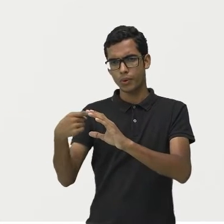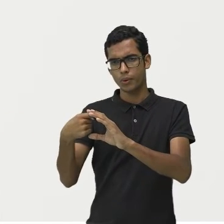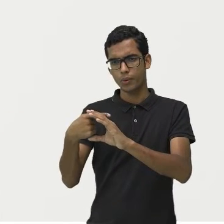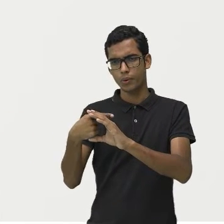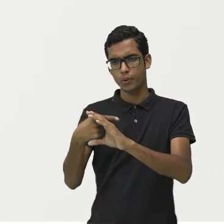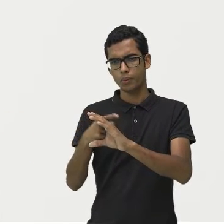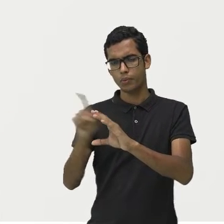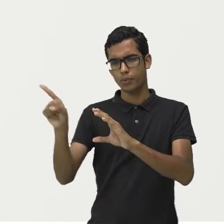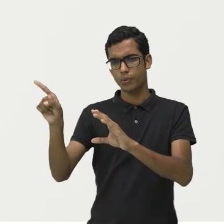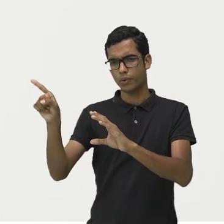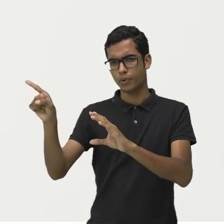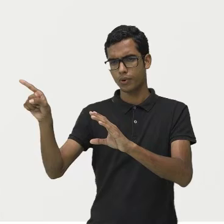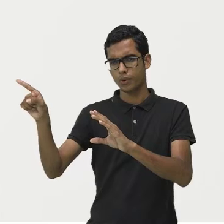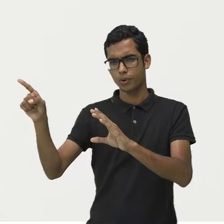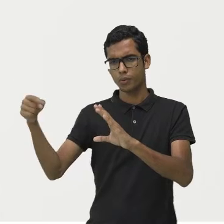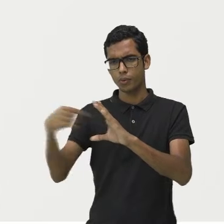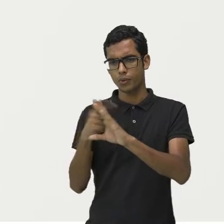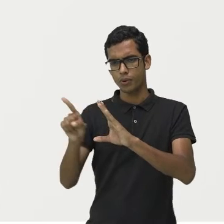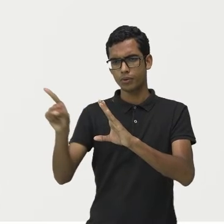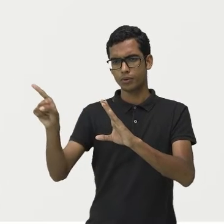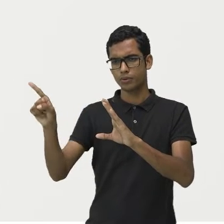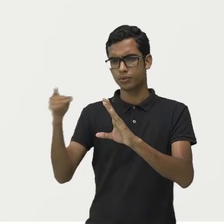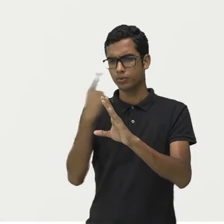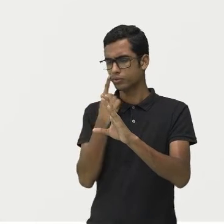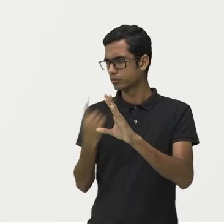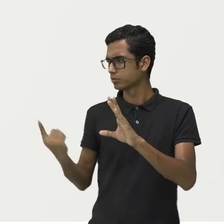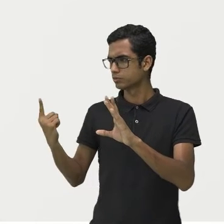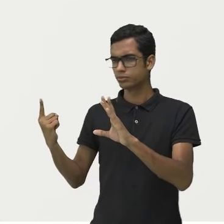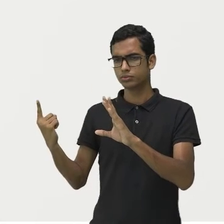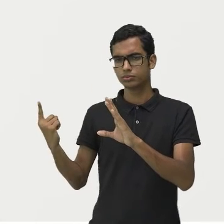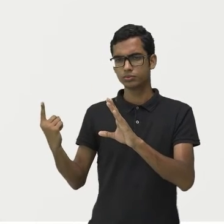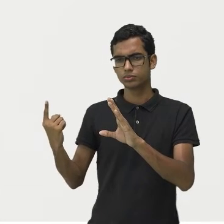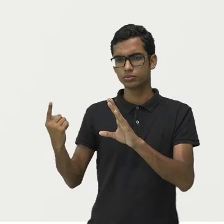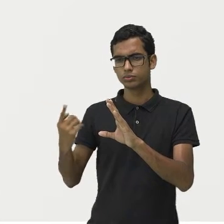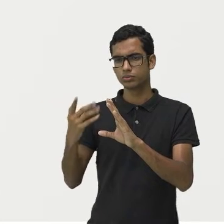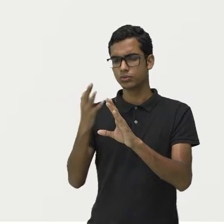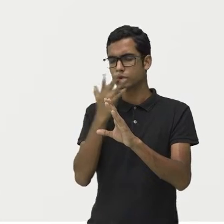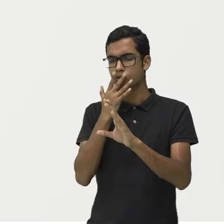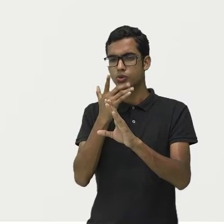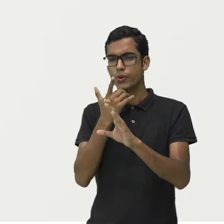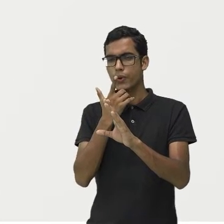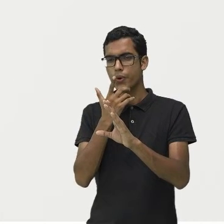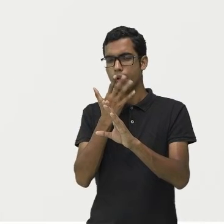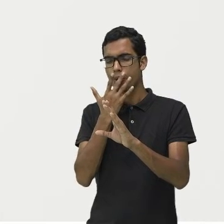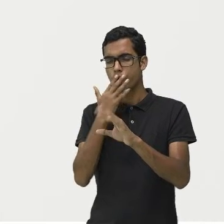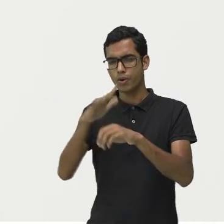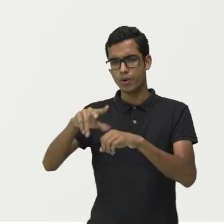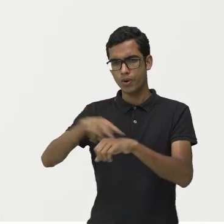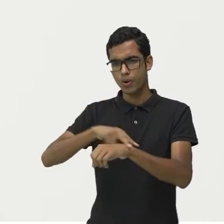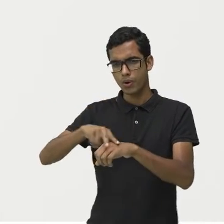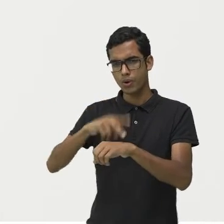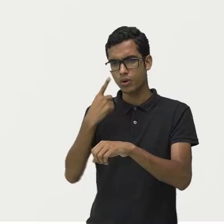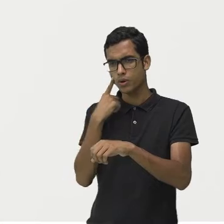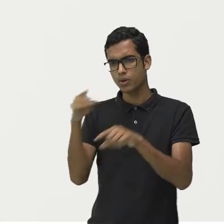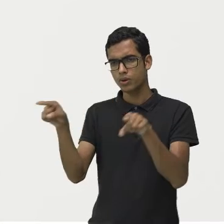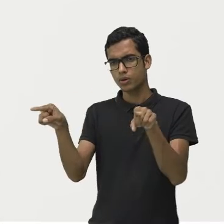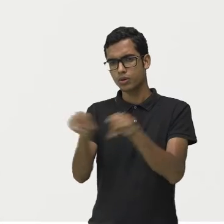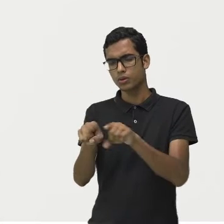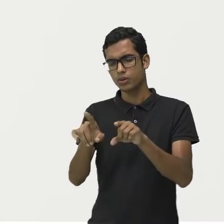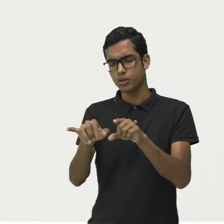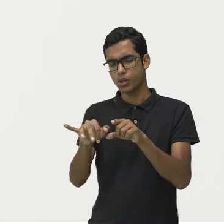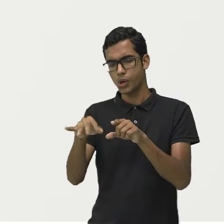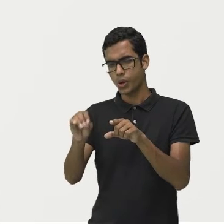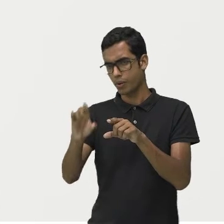e volta. Veja, esse raio que chegou, ele é paralelo ao nosso eixo